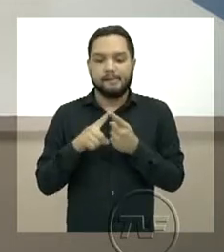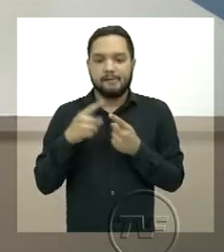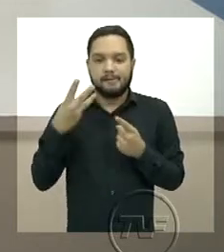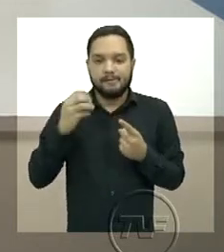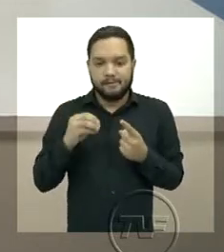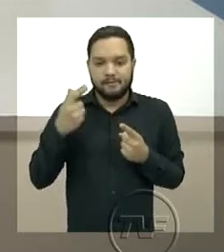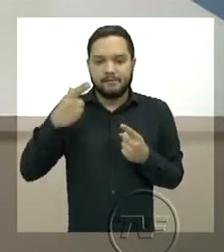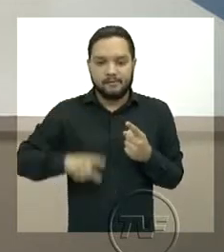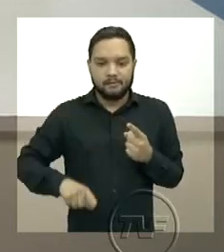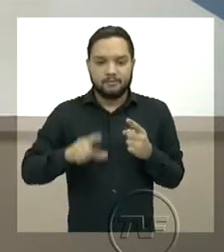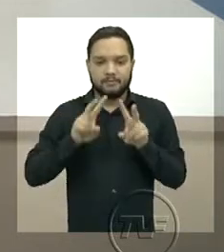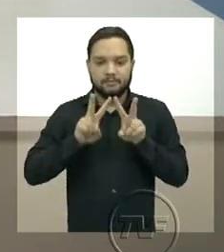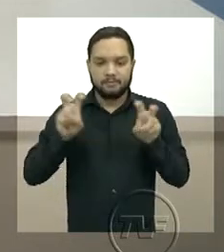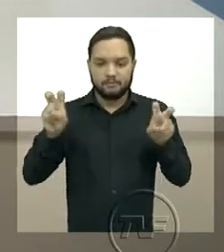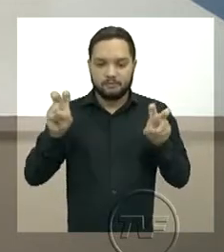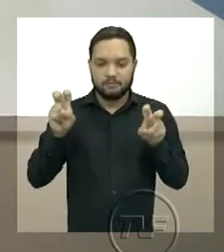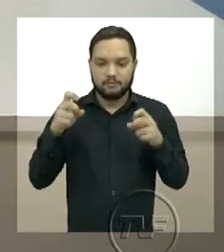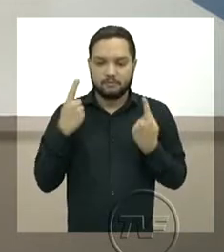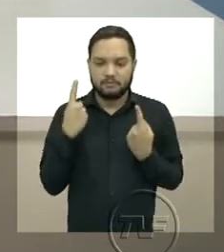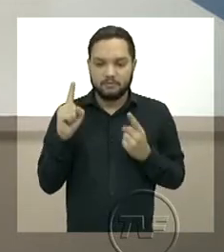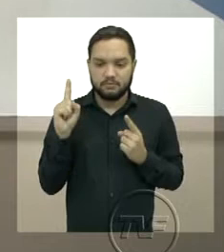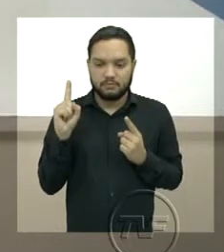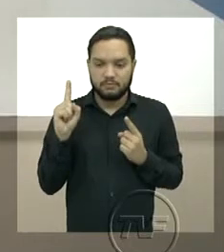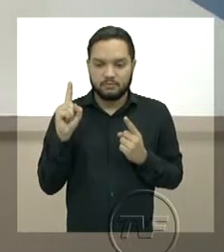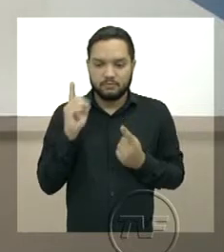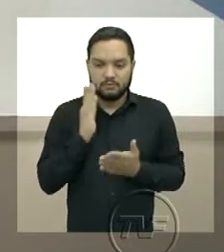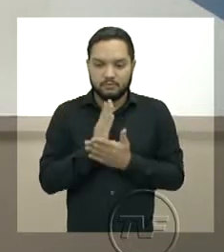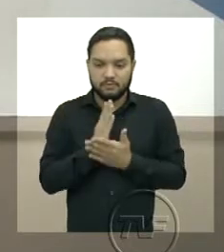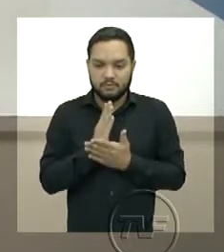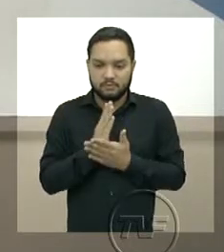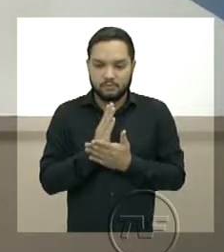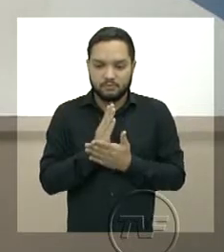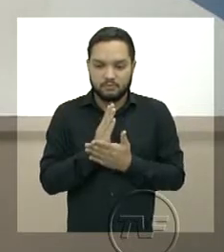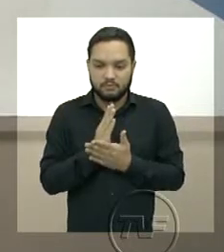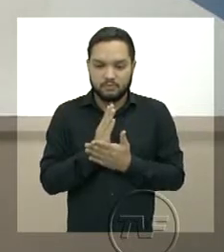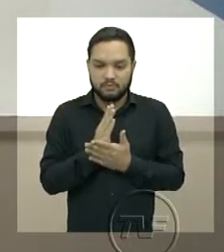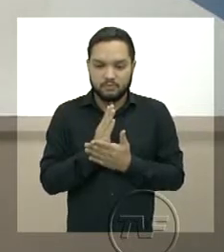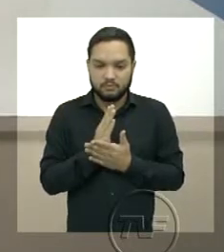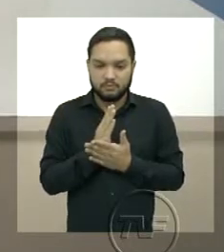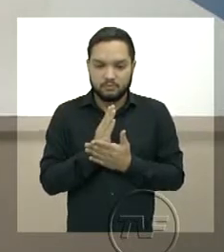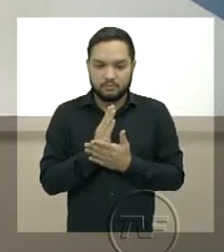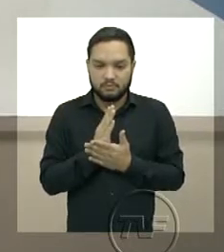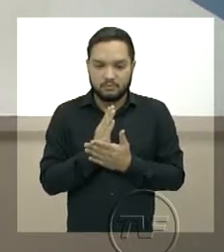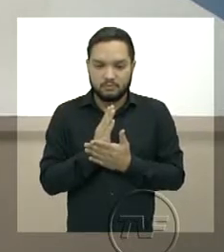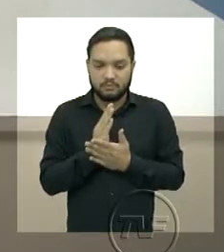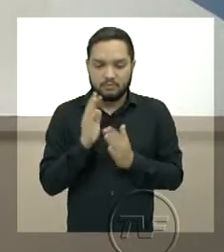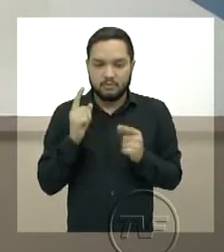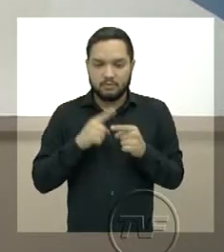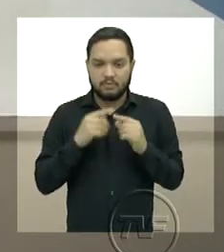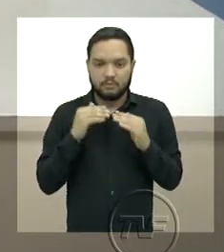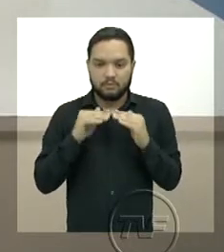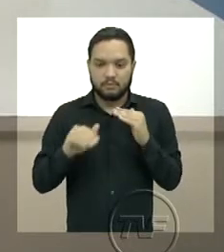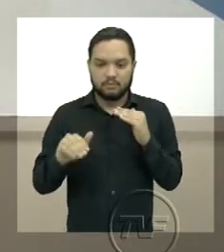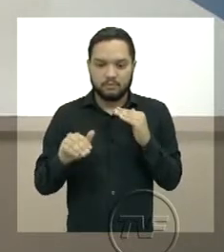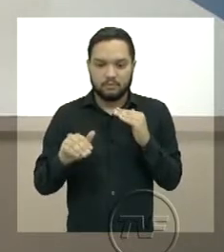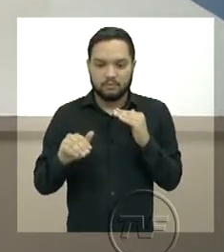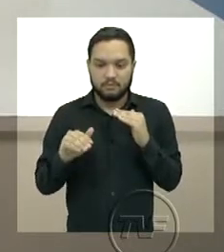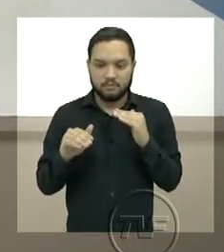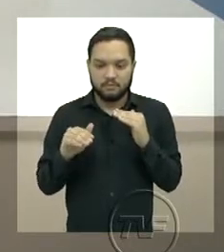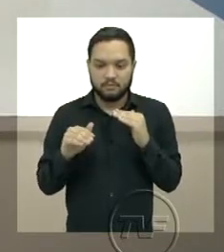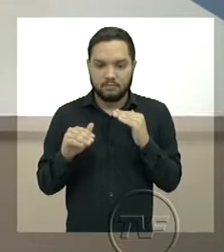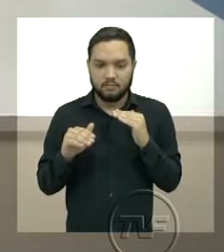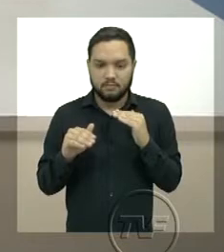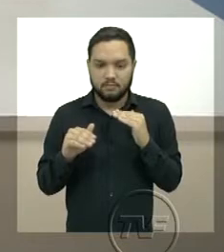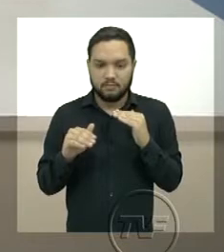país, tratando do combate, da não concordância, da discordância para com